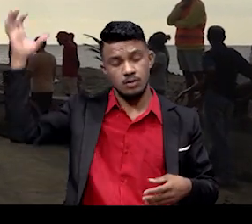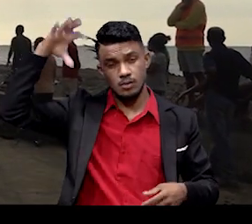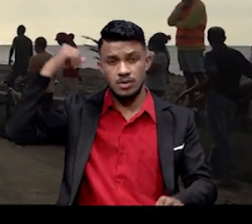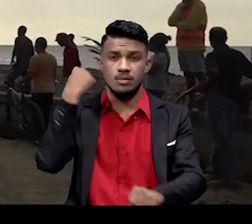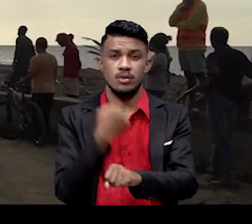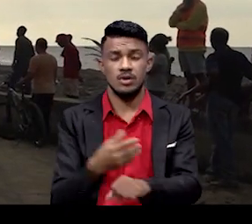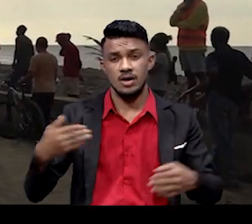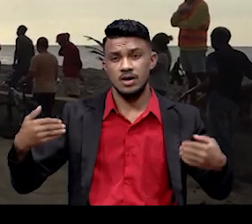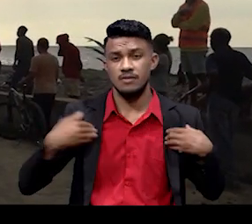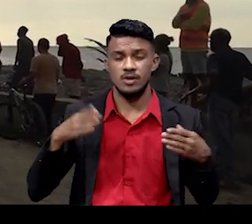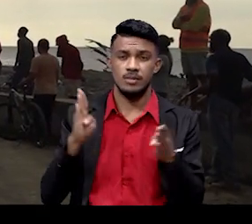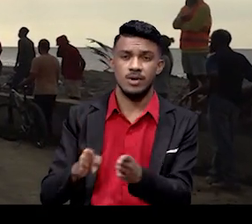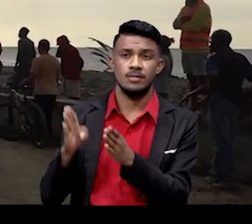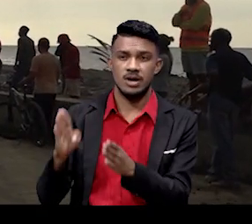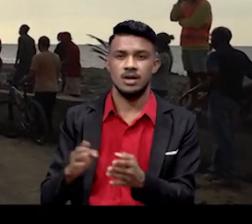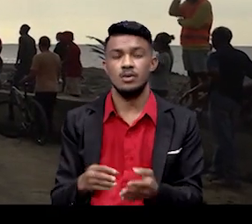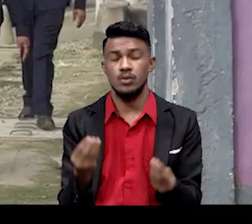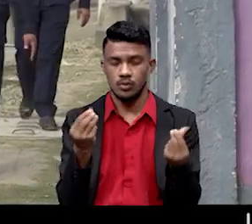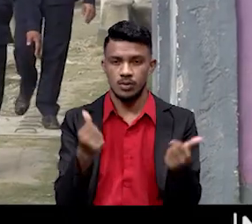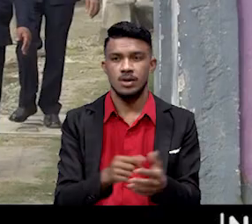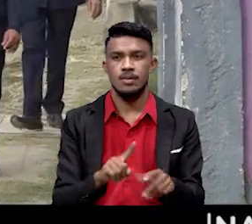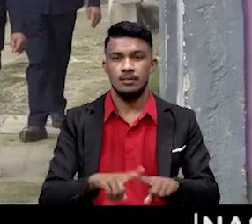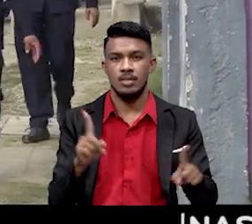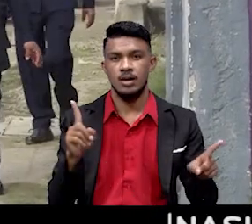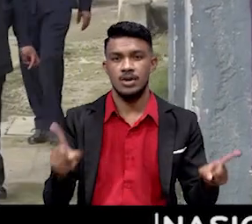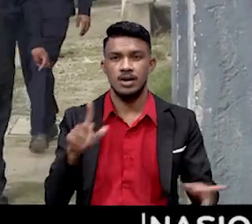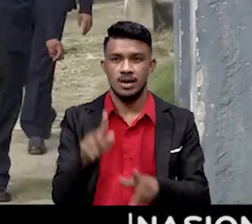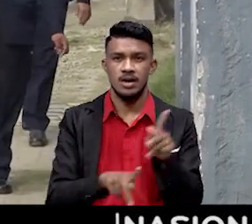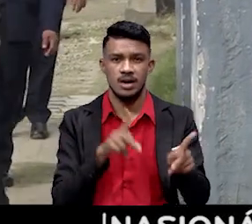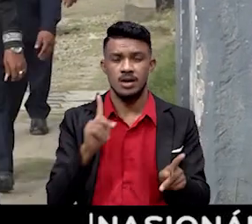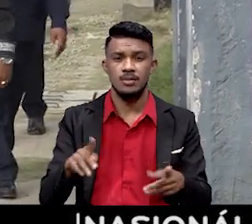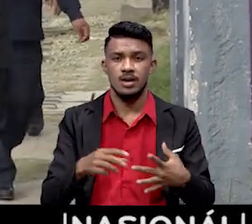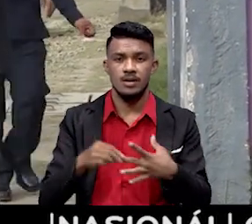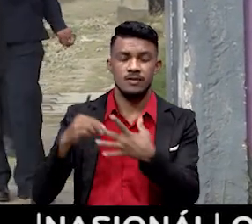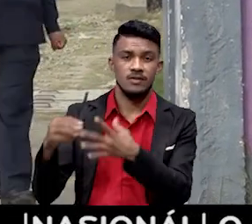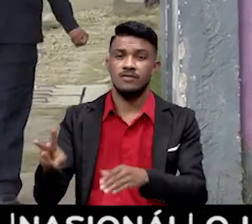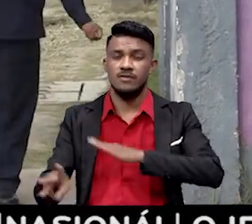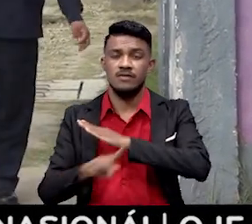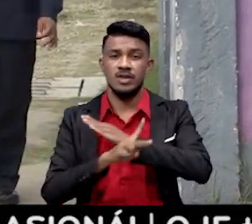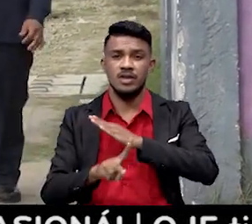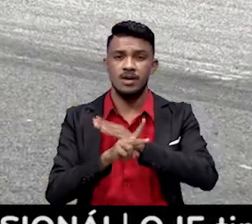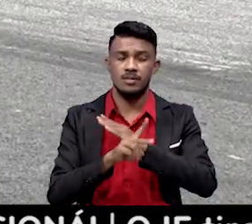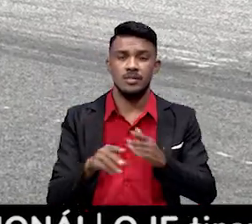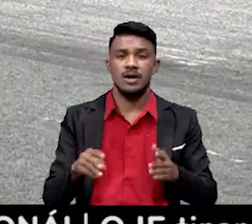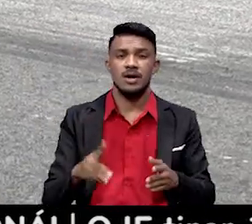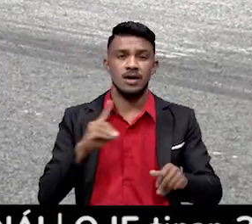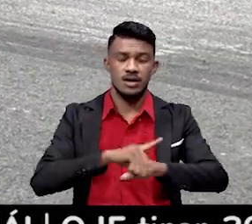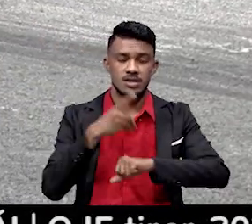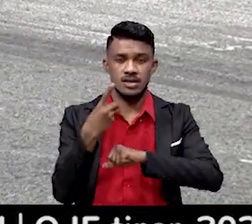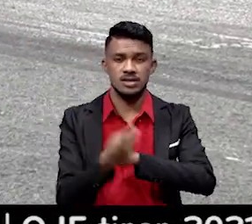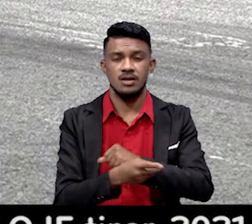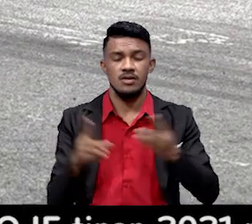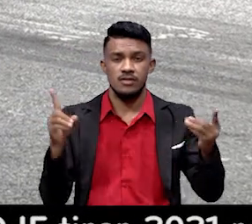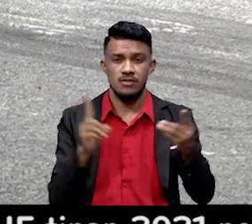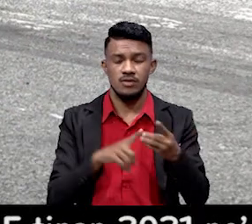menos ia ona antisipação sedu. Mai be, comunidade liu-liu vítima inundação lorong hat fulang abril niang hela